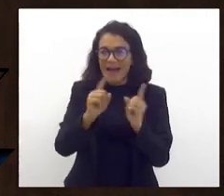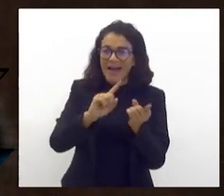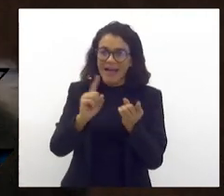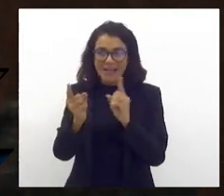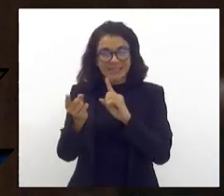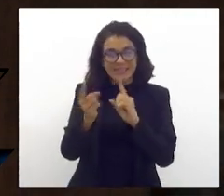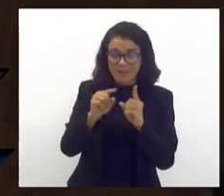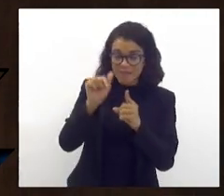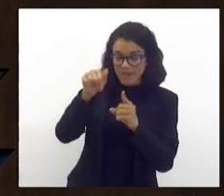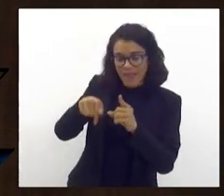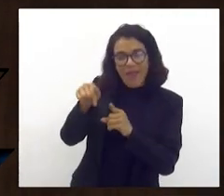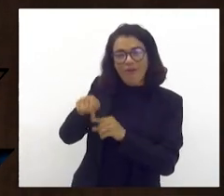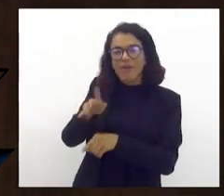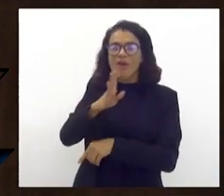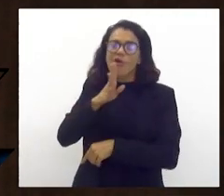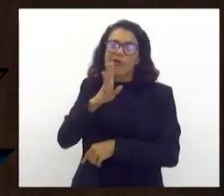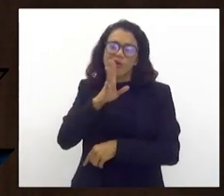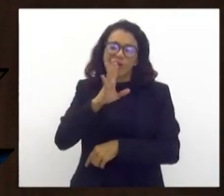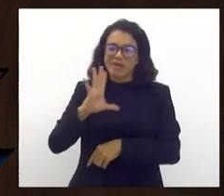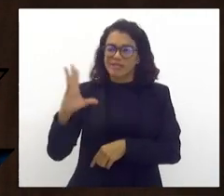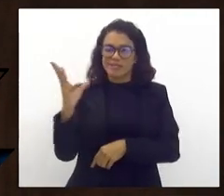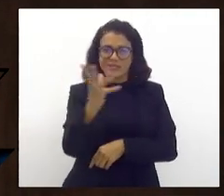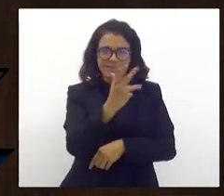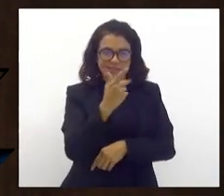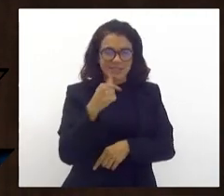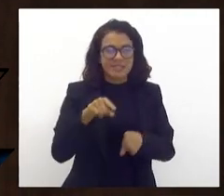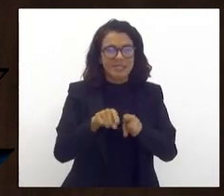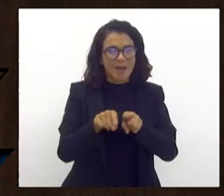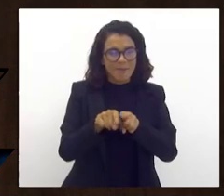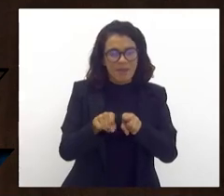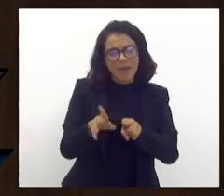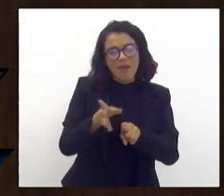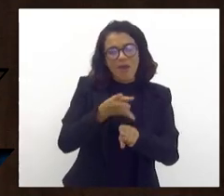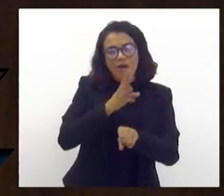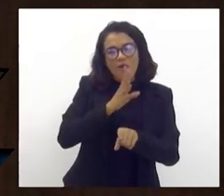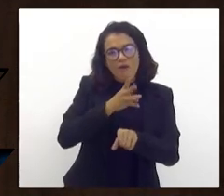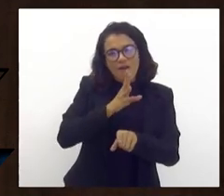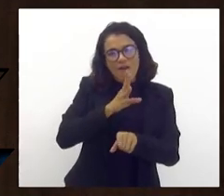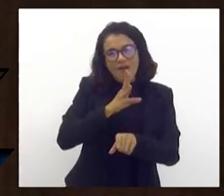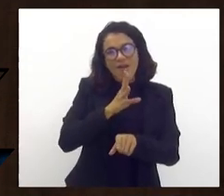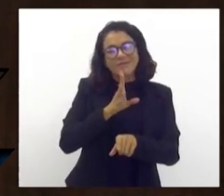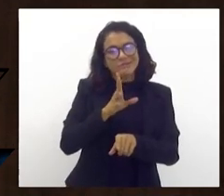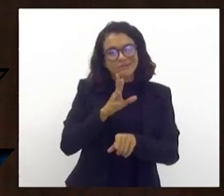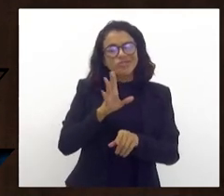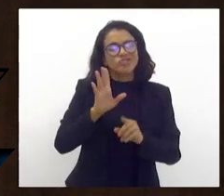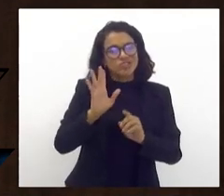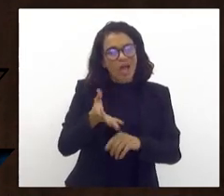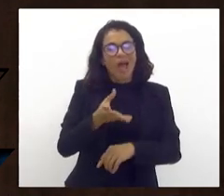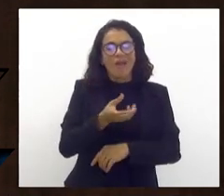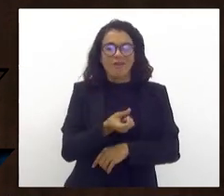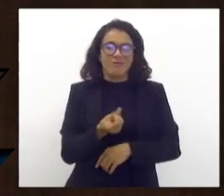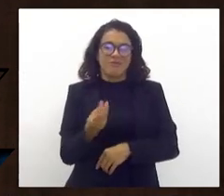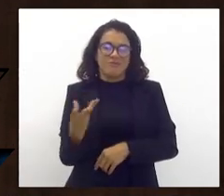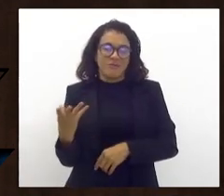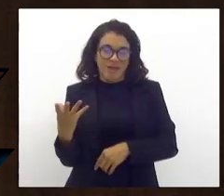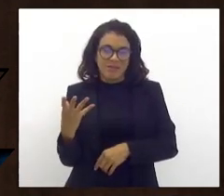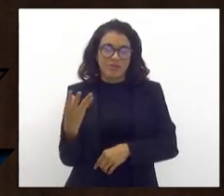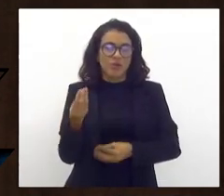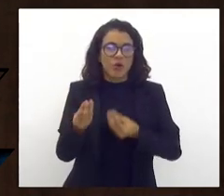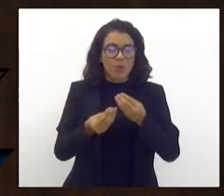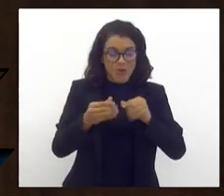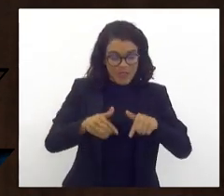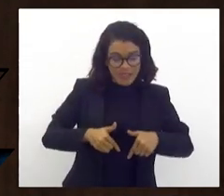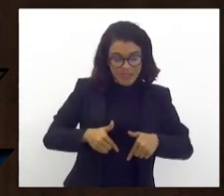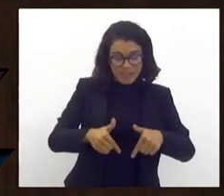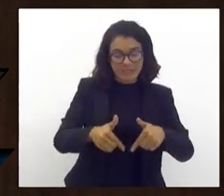dilema conhecido, que é um dilema reconhecido, ele é enfrentado através da